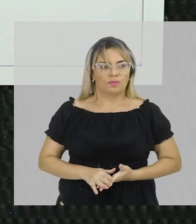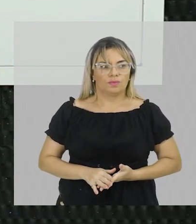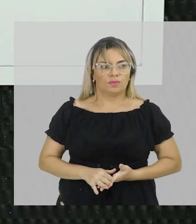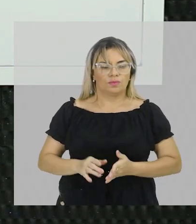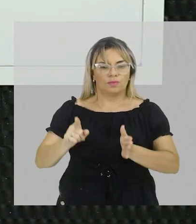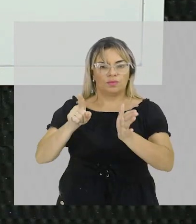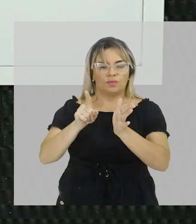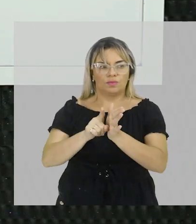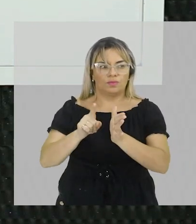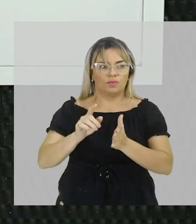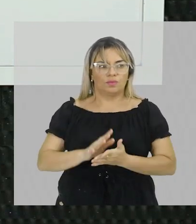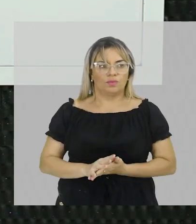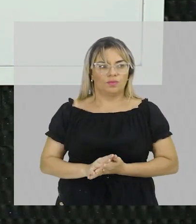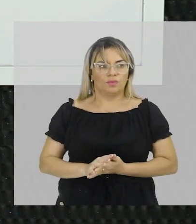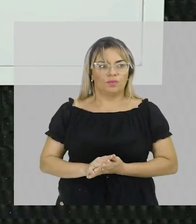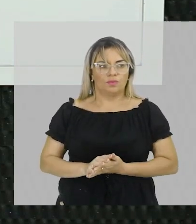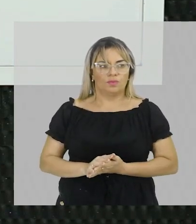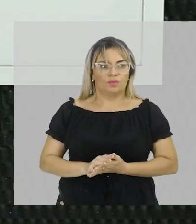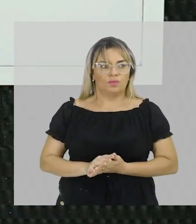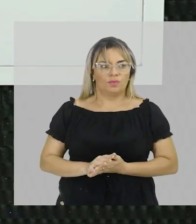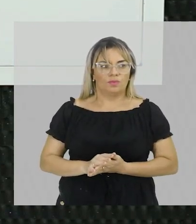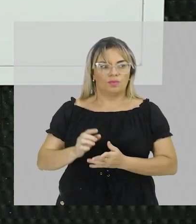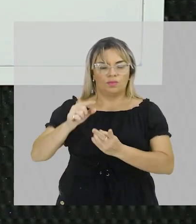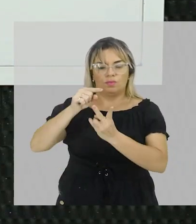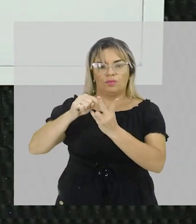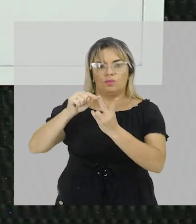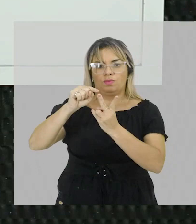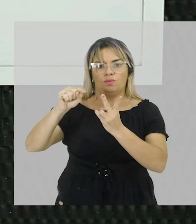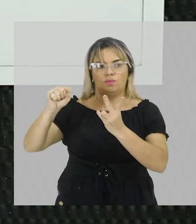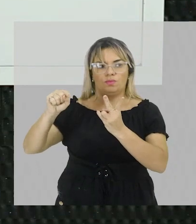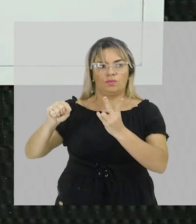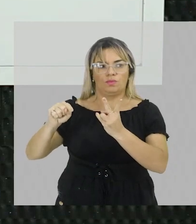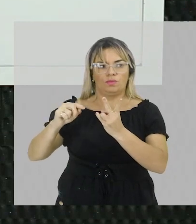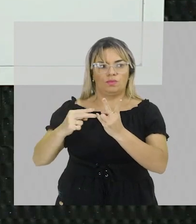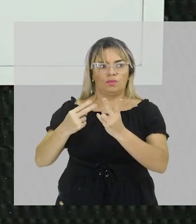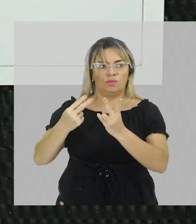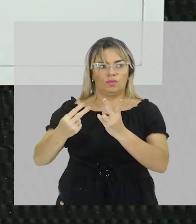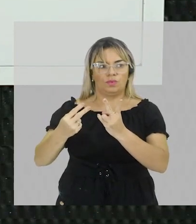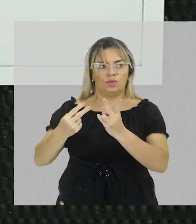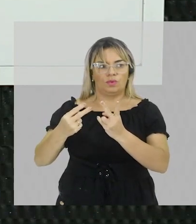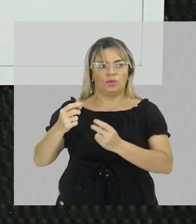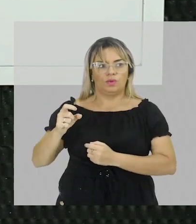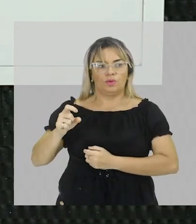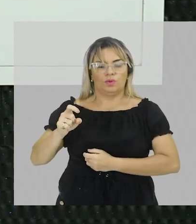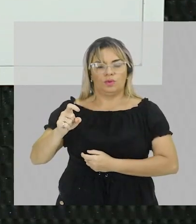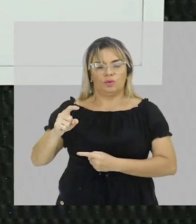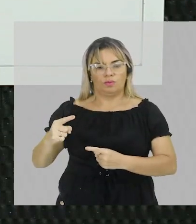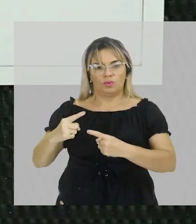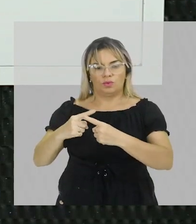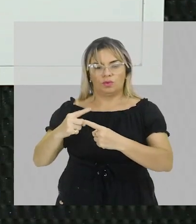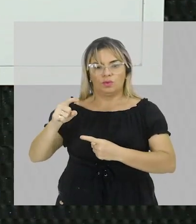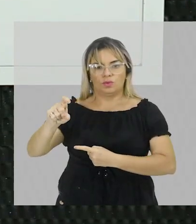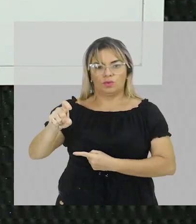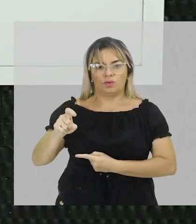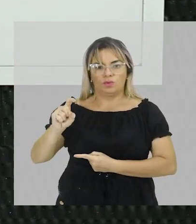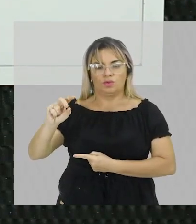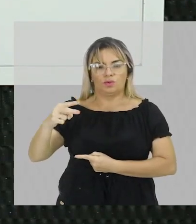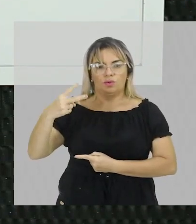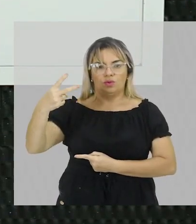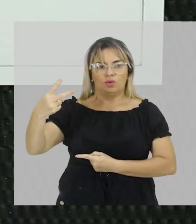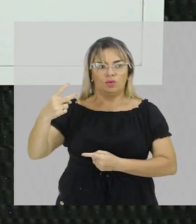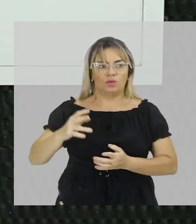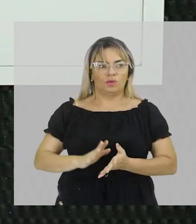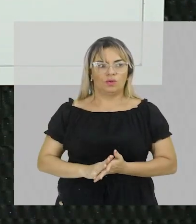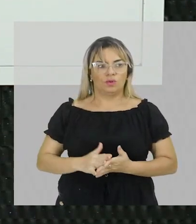menos raiz de 2 multiplicado por x ao quadrado. Certo? Posso fazer a